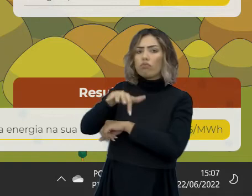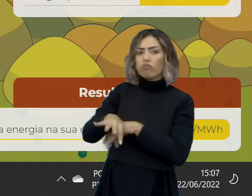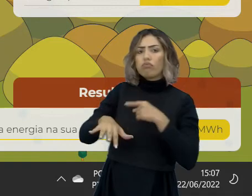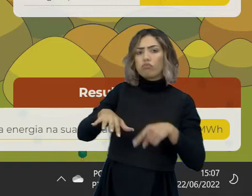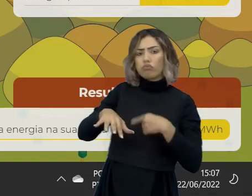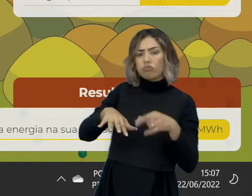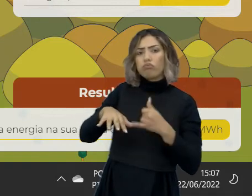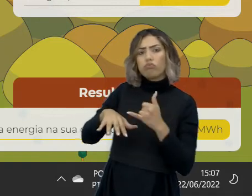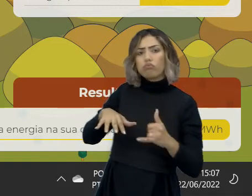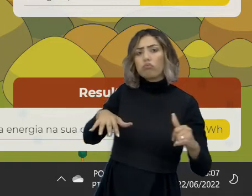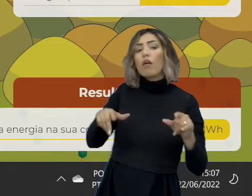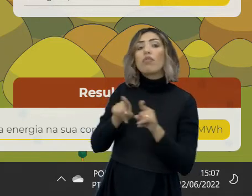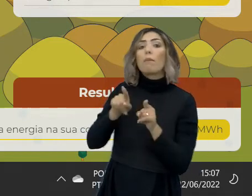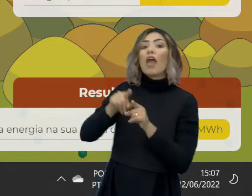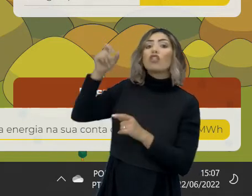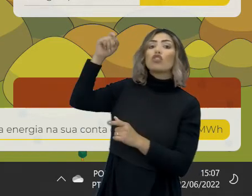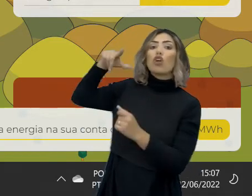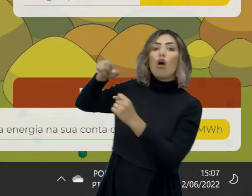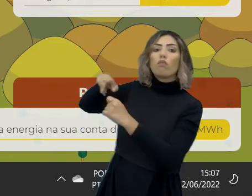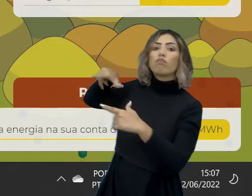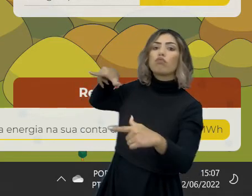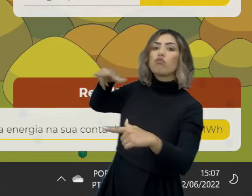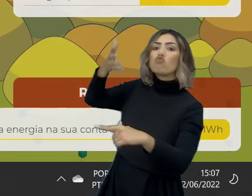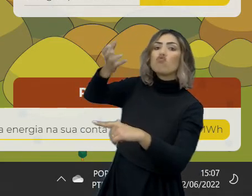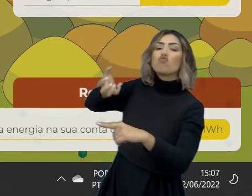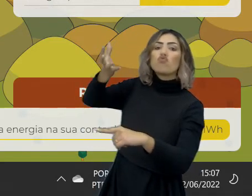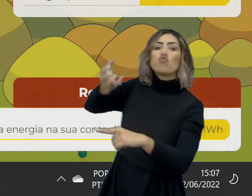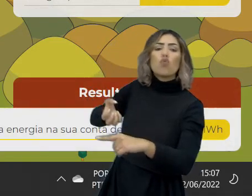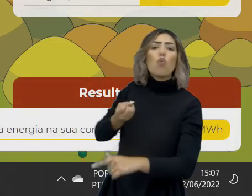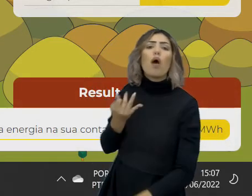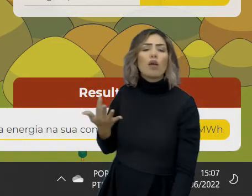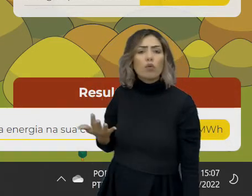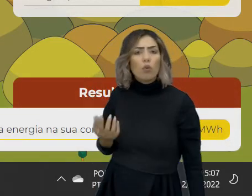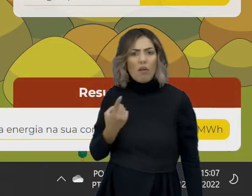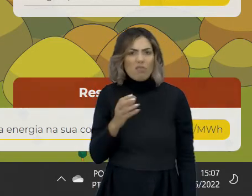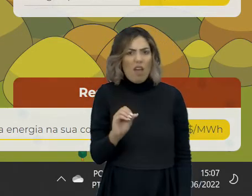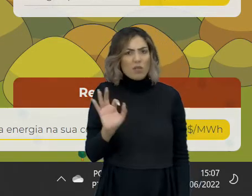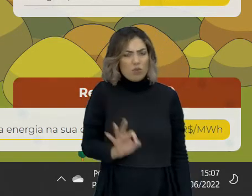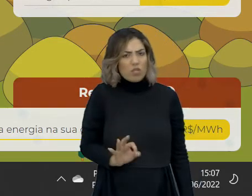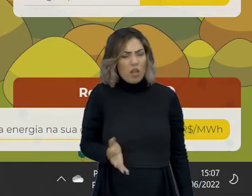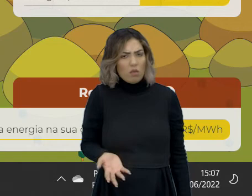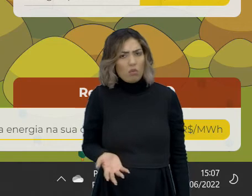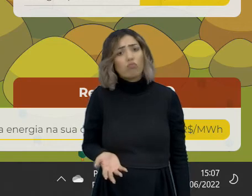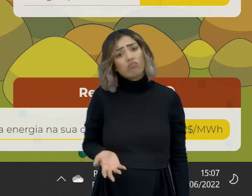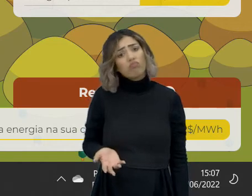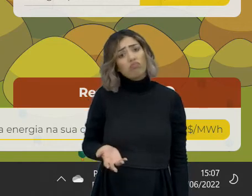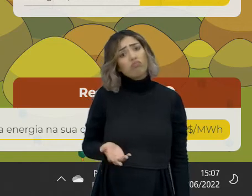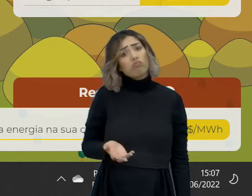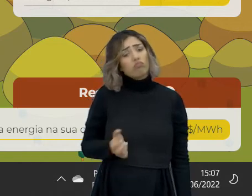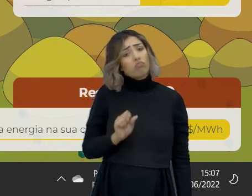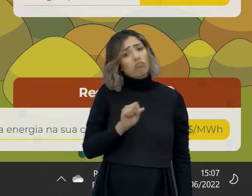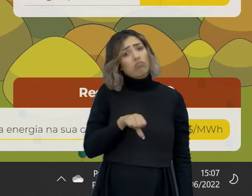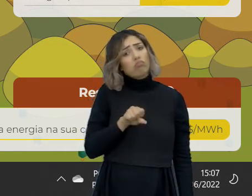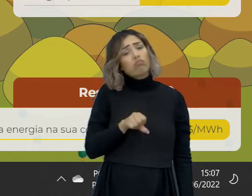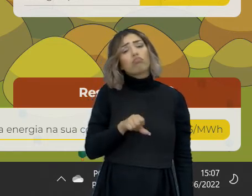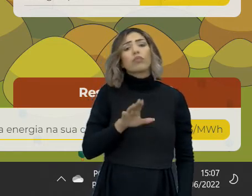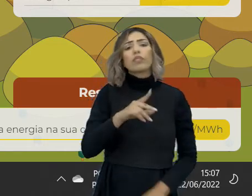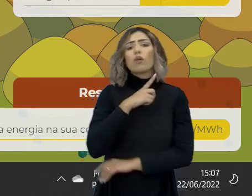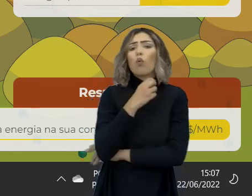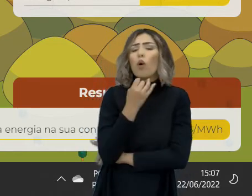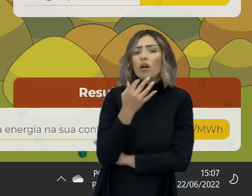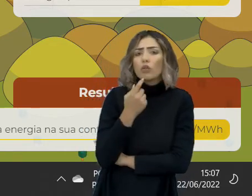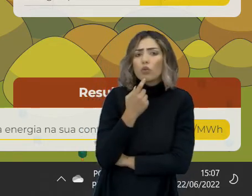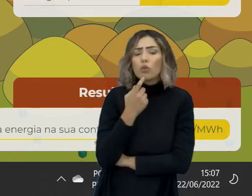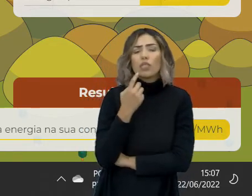de solar, quanto? Tem que dar 100%, né? Sei lá, uns 10%? Sim. A gente tem quantos aí?